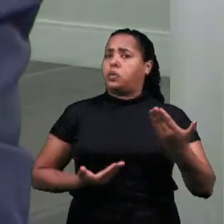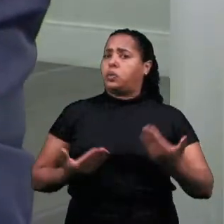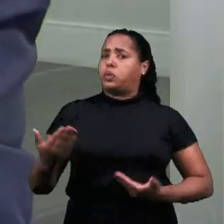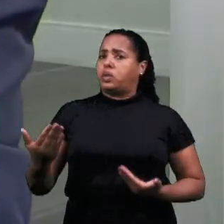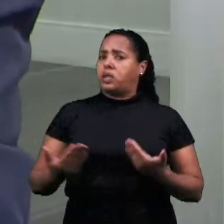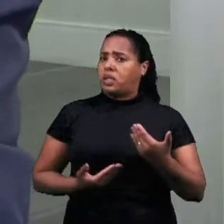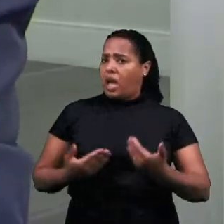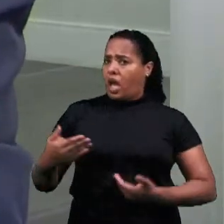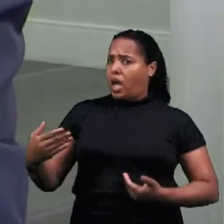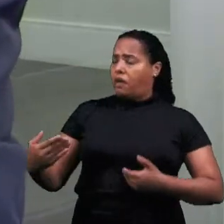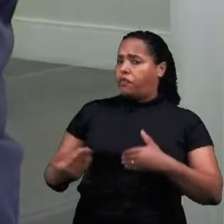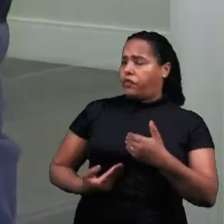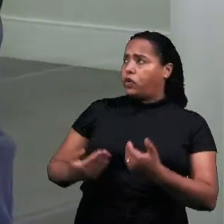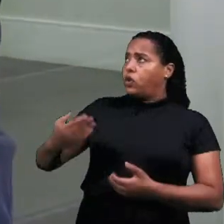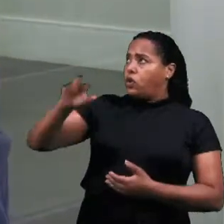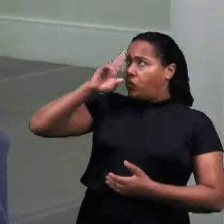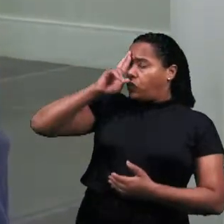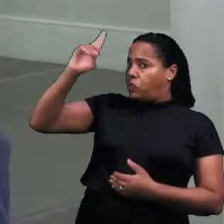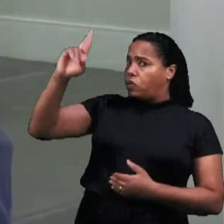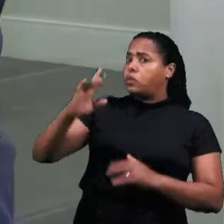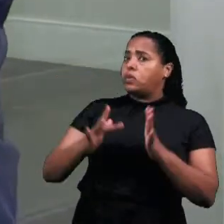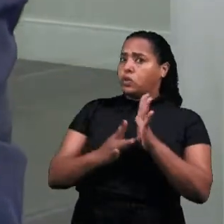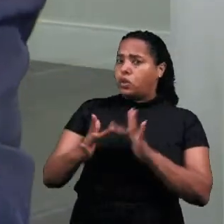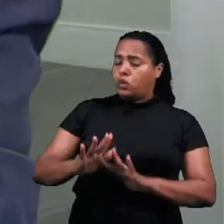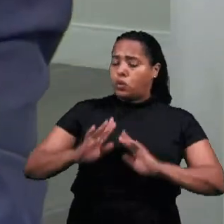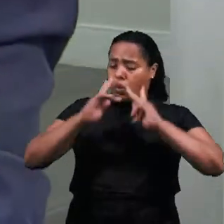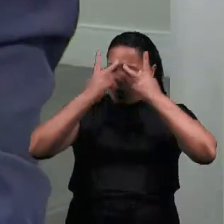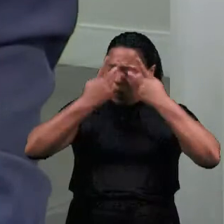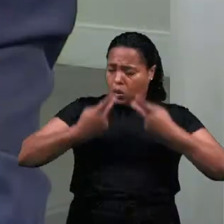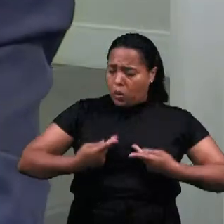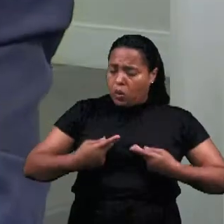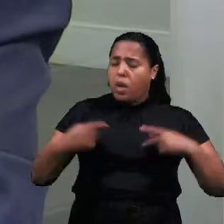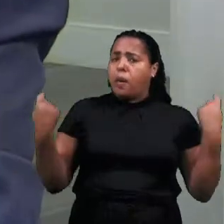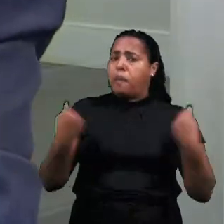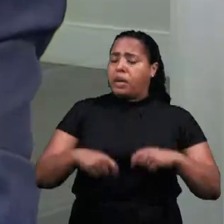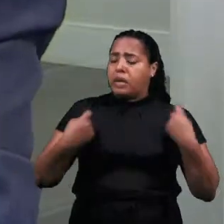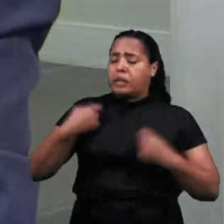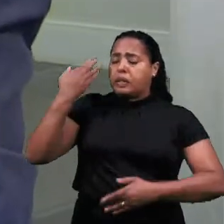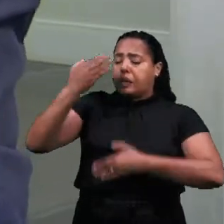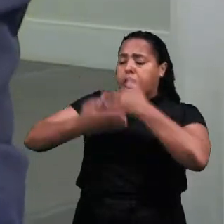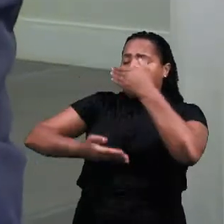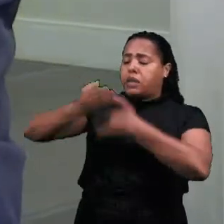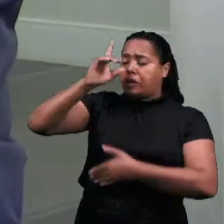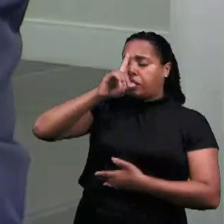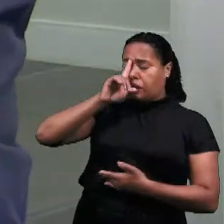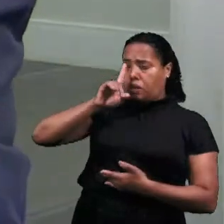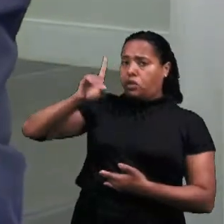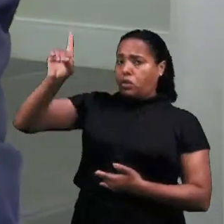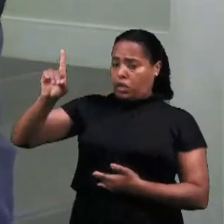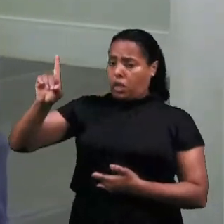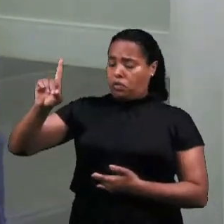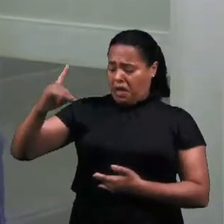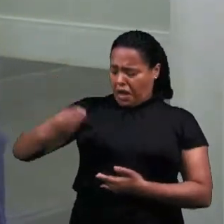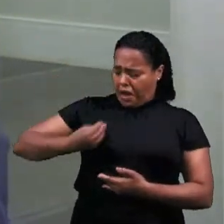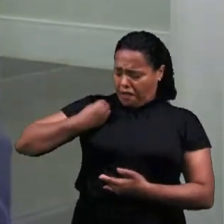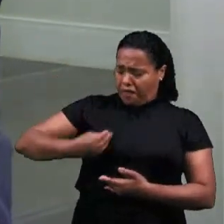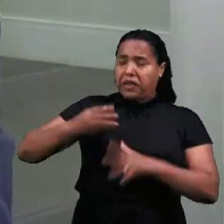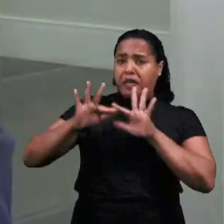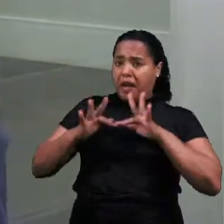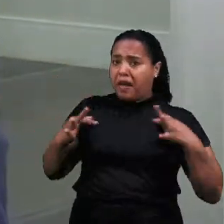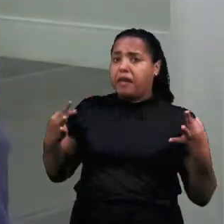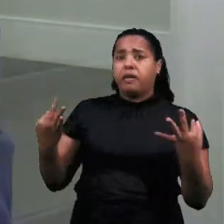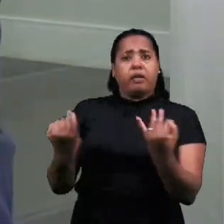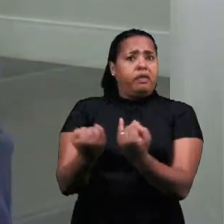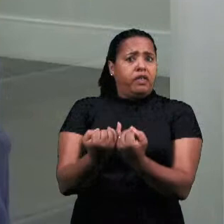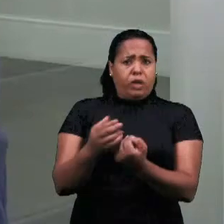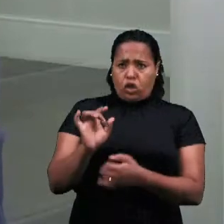Jesus, que o homem, na verdade, deve estar perante Deus, perante a sua vida, a sua família, mas